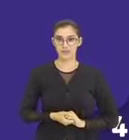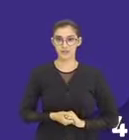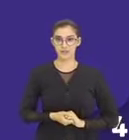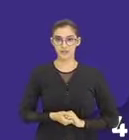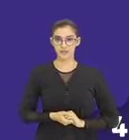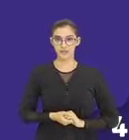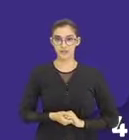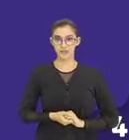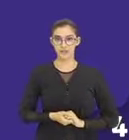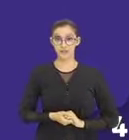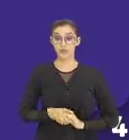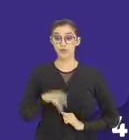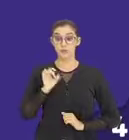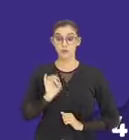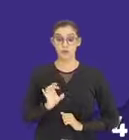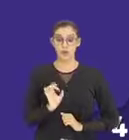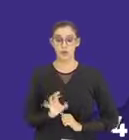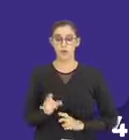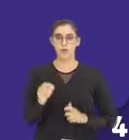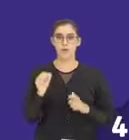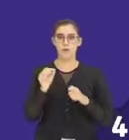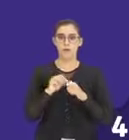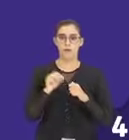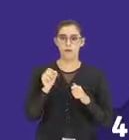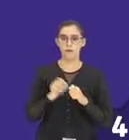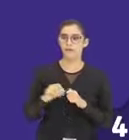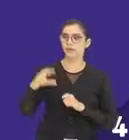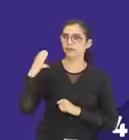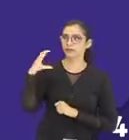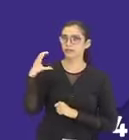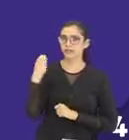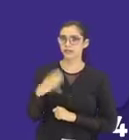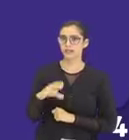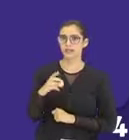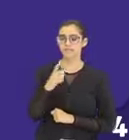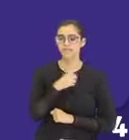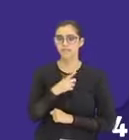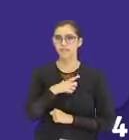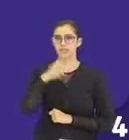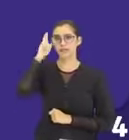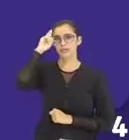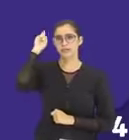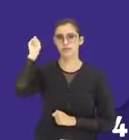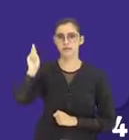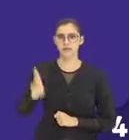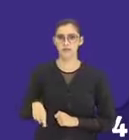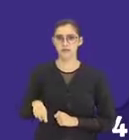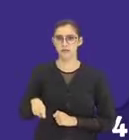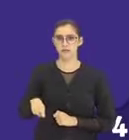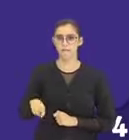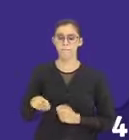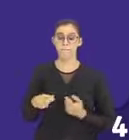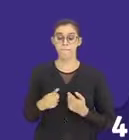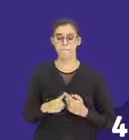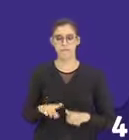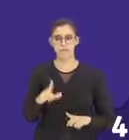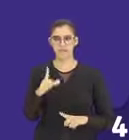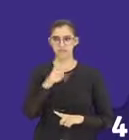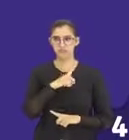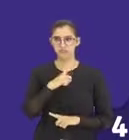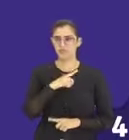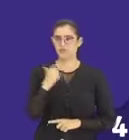só faz ciência quem é racional, ah, professor, mas... Tem alguém que não é racional? Sim, olha